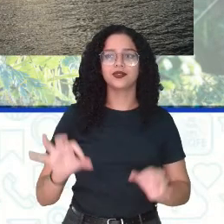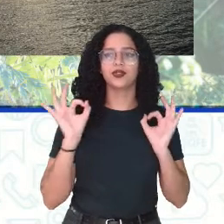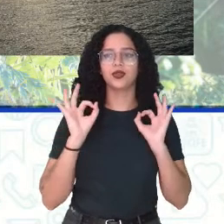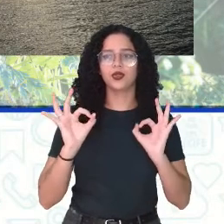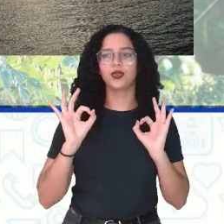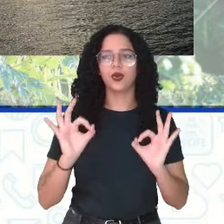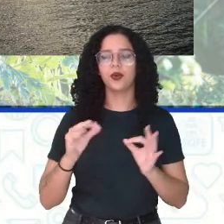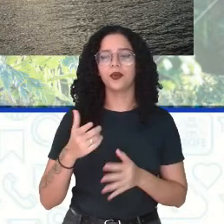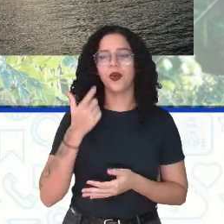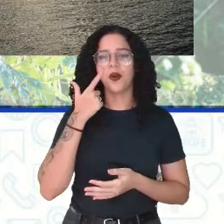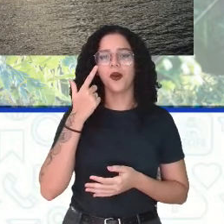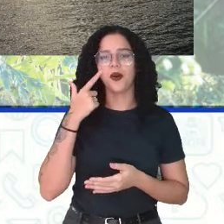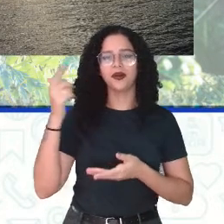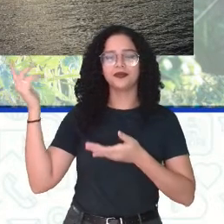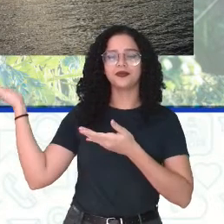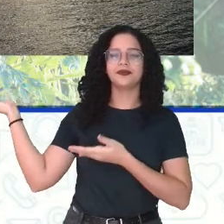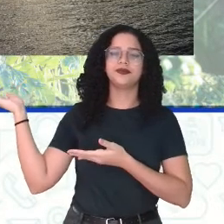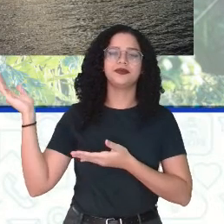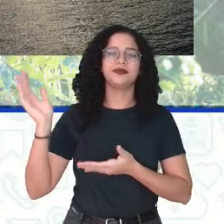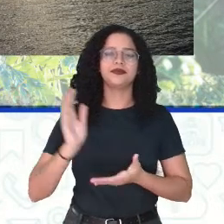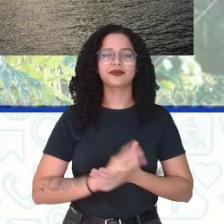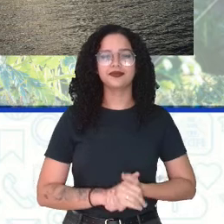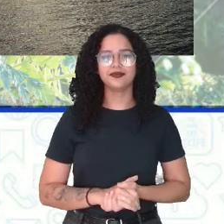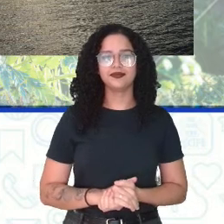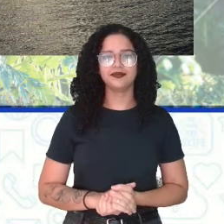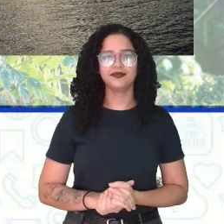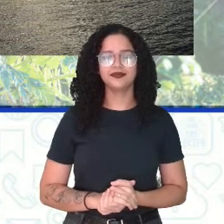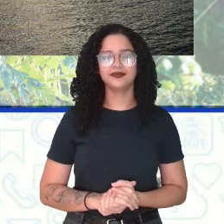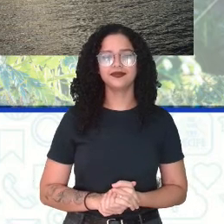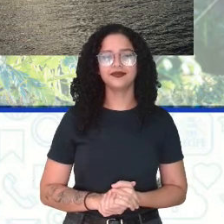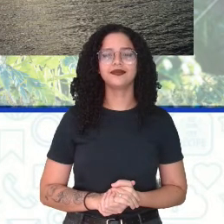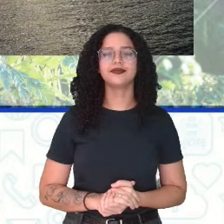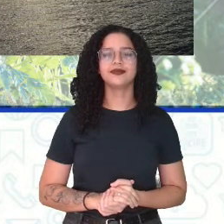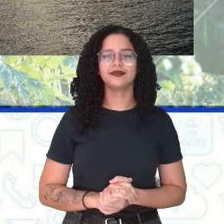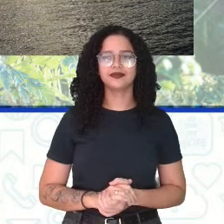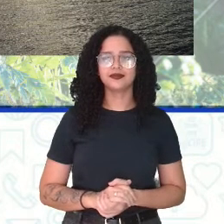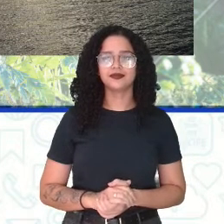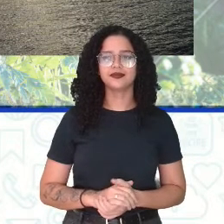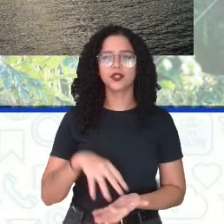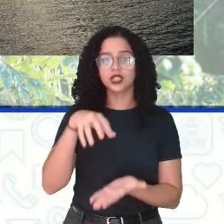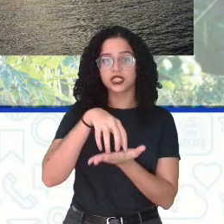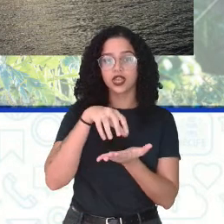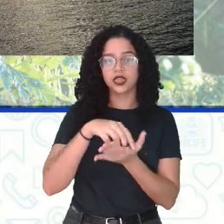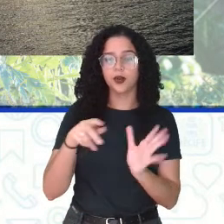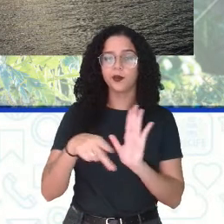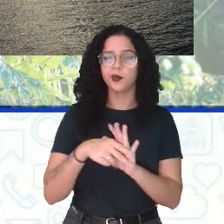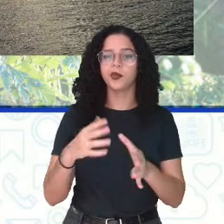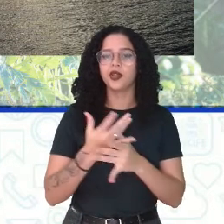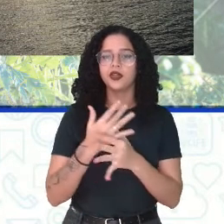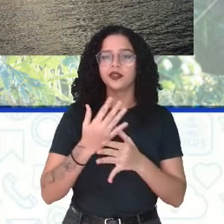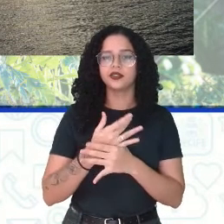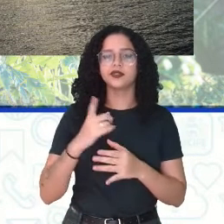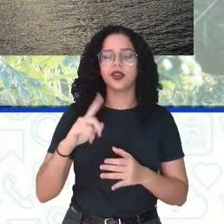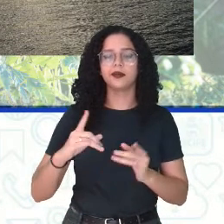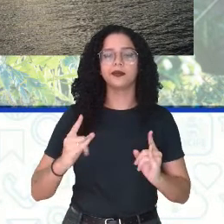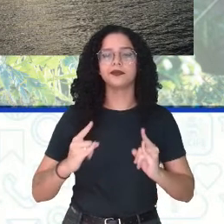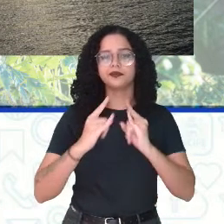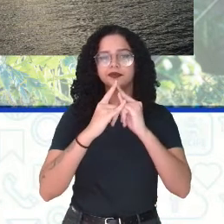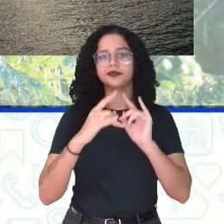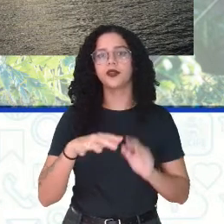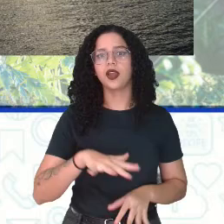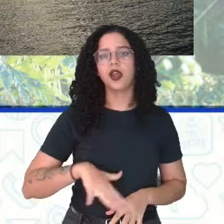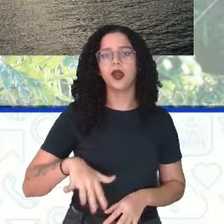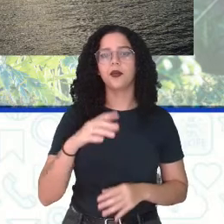massa aí dali, lá, ó, lá, ali você vê a parte central, lá do Recife, onde é o Palácio do Campo das Princesas,